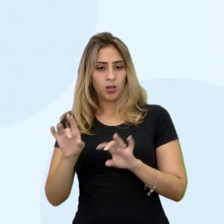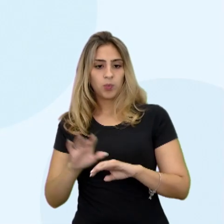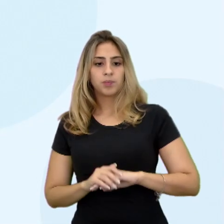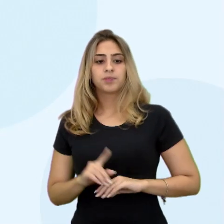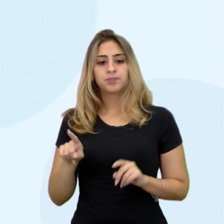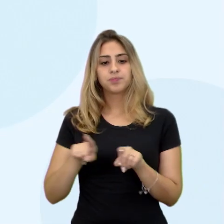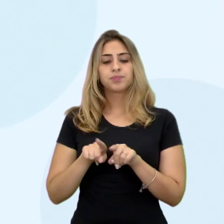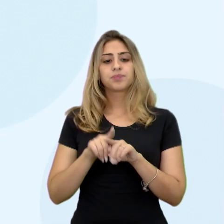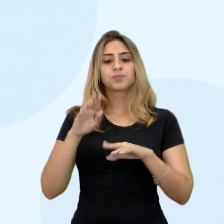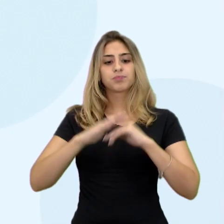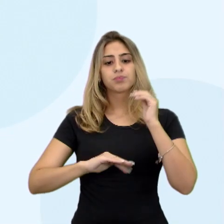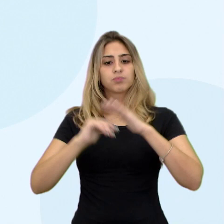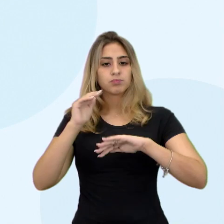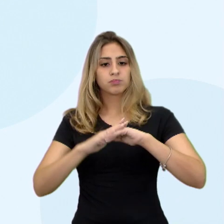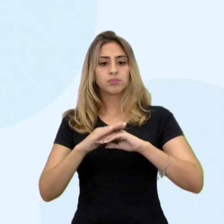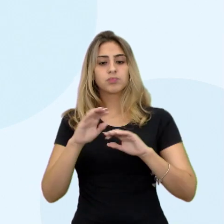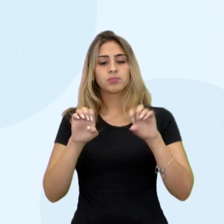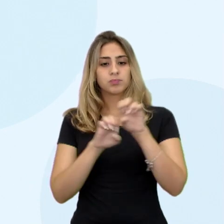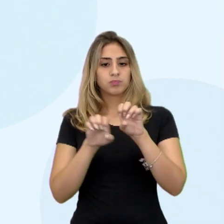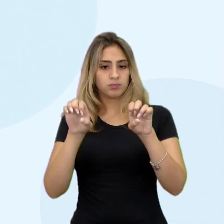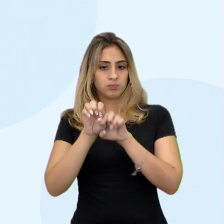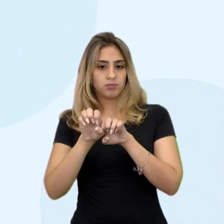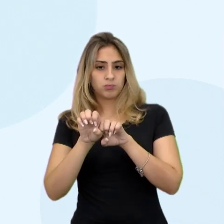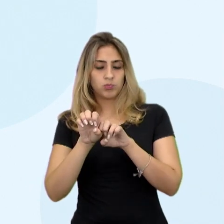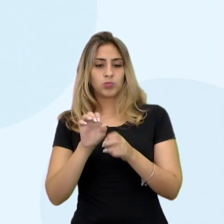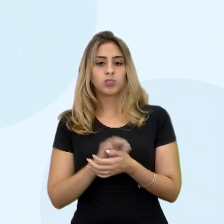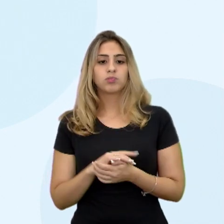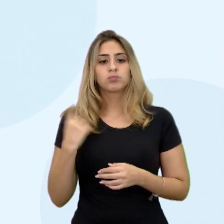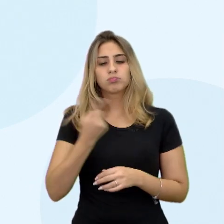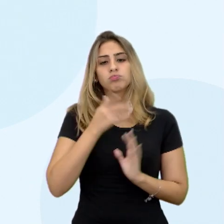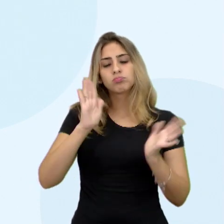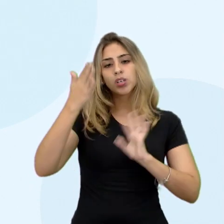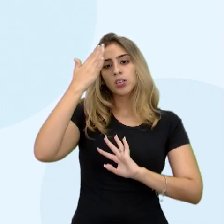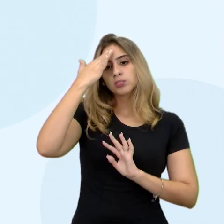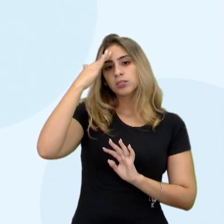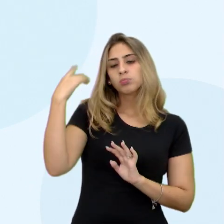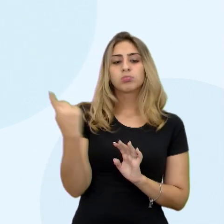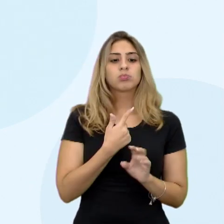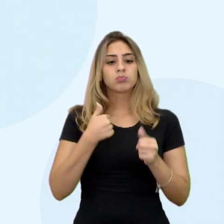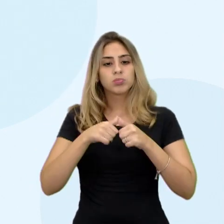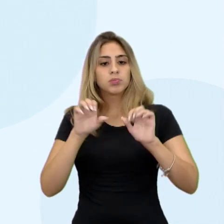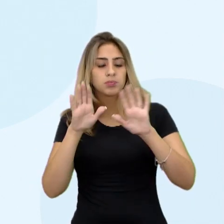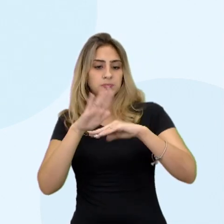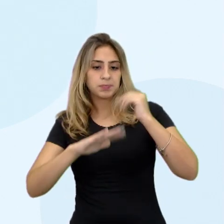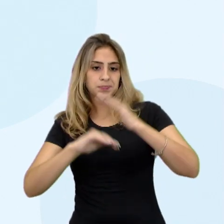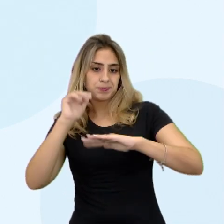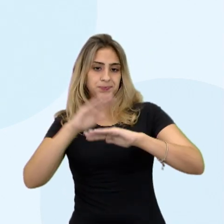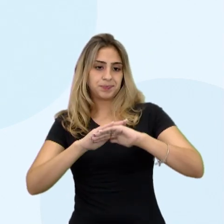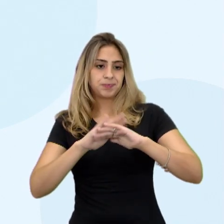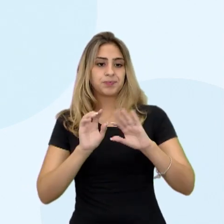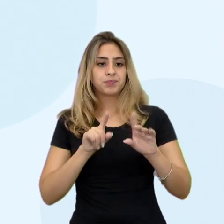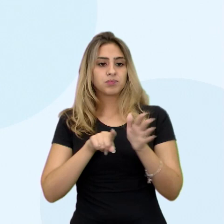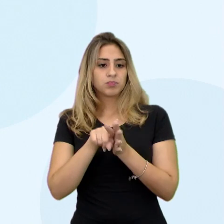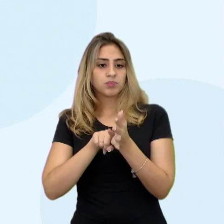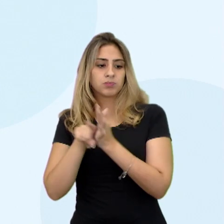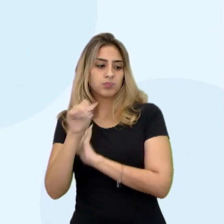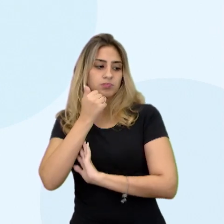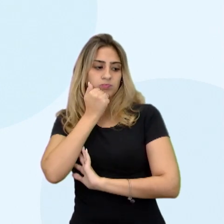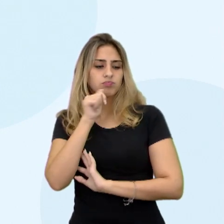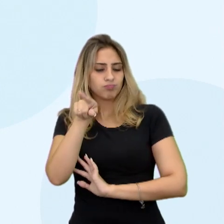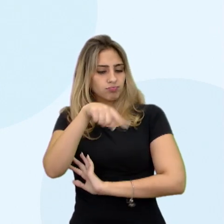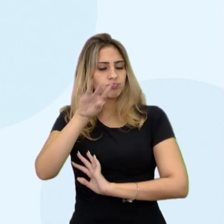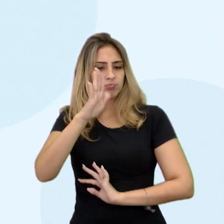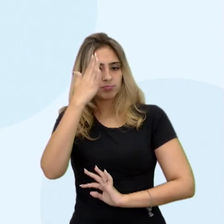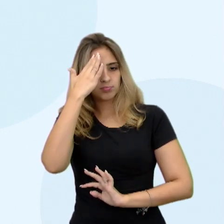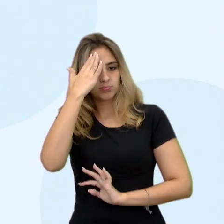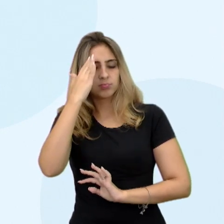a habilidade do eixo estruturante, né? Que vocês já sabem que nós estamos aí numa habilidade de investigação científica, né, Pro?